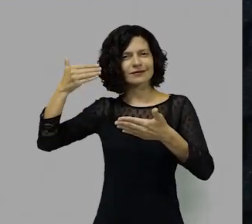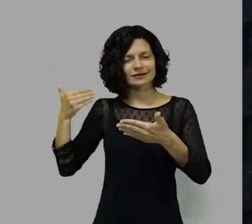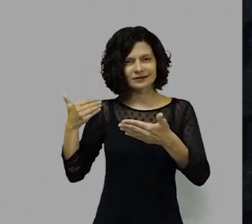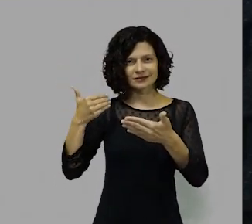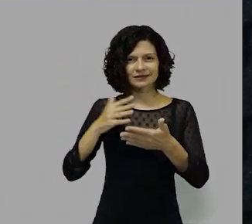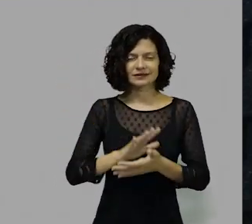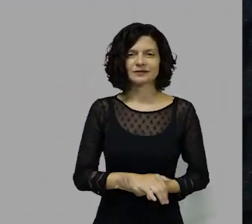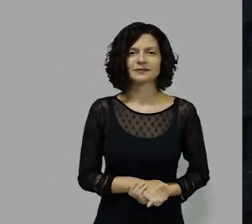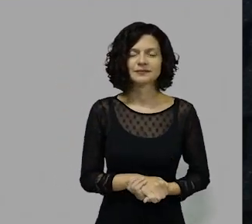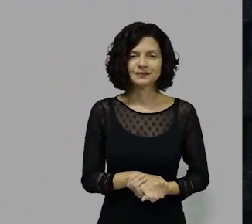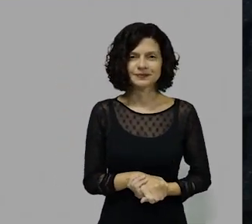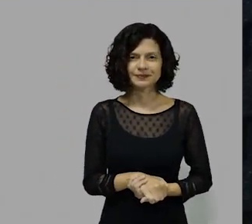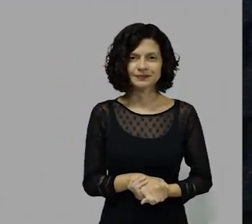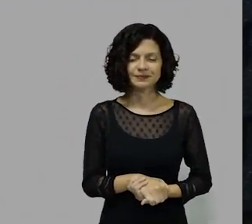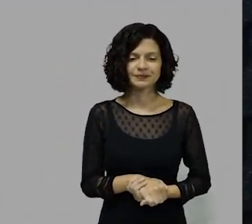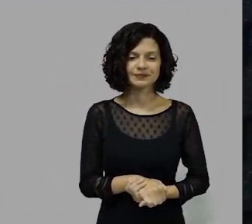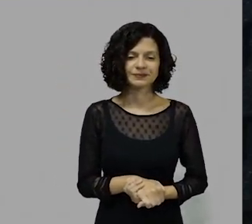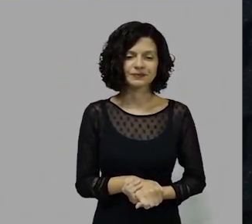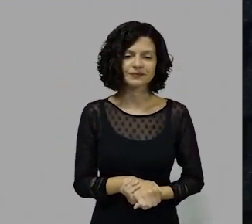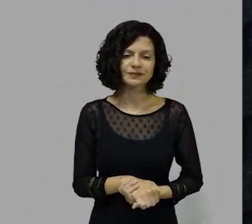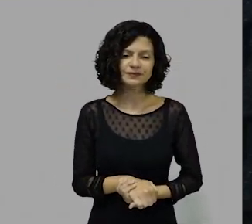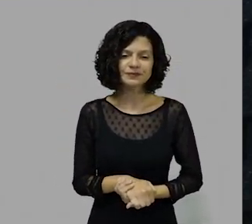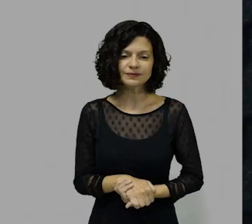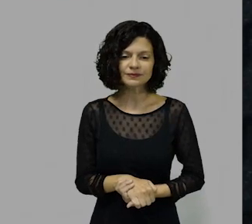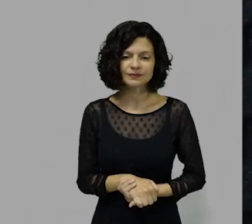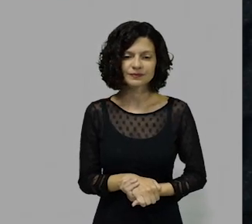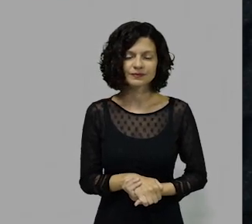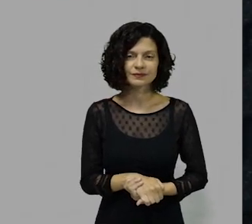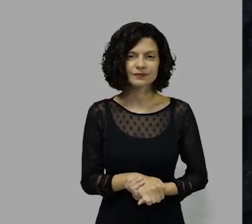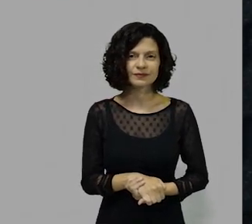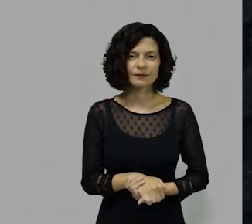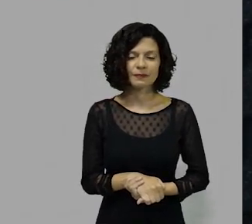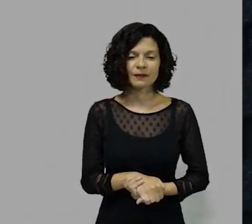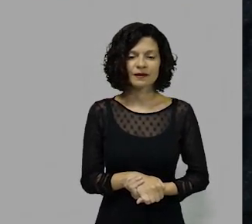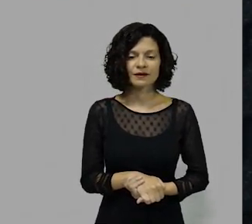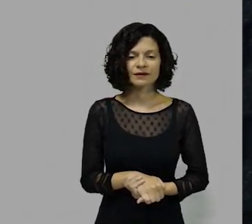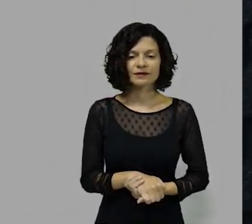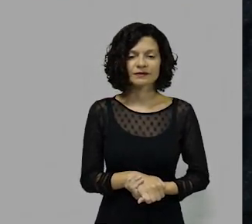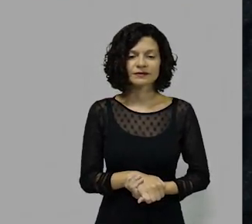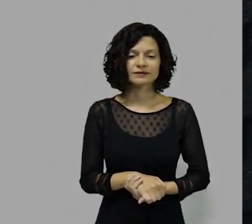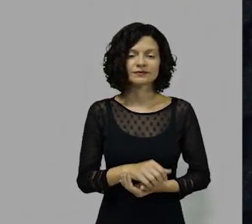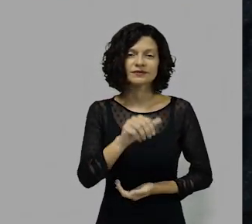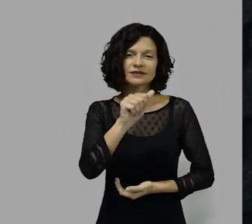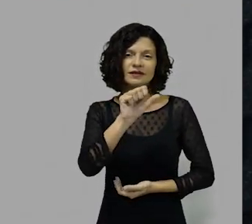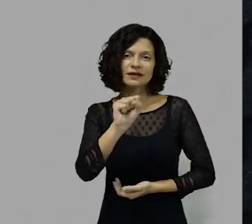tá bom? Para dar essa ideia de adição. As well as